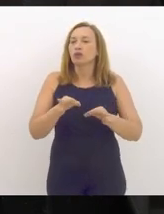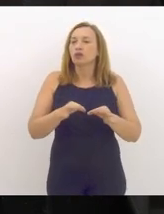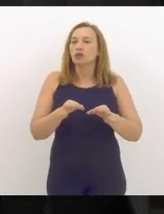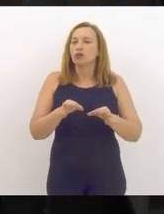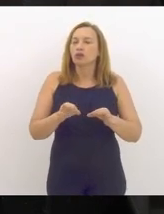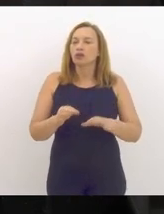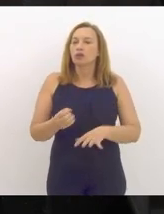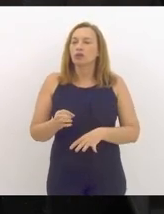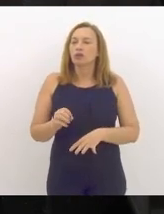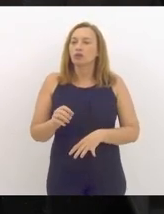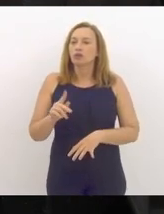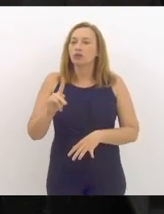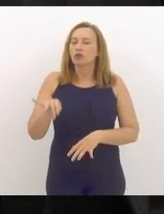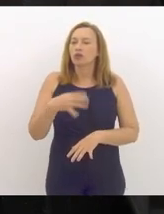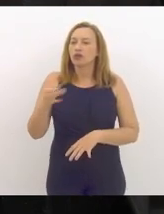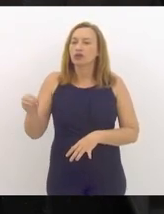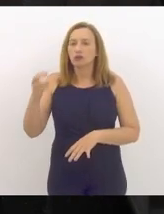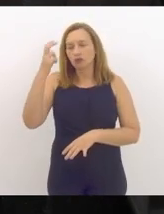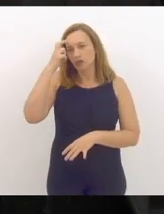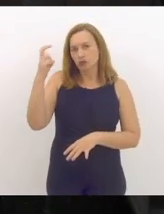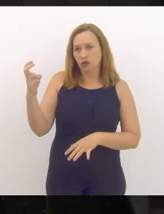Difusão Cultural,